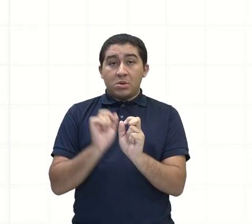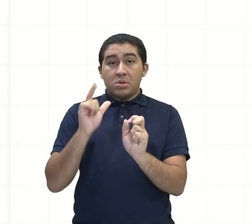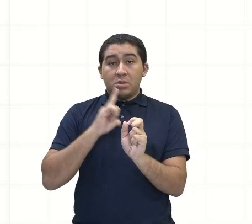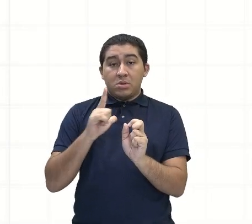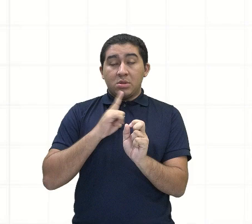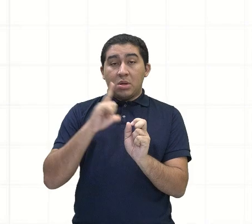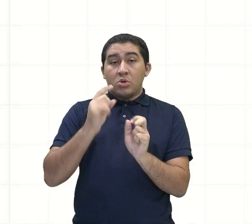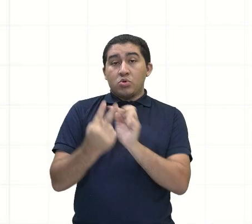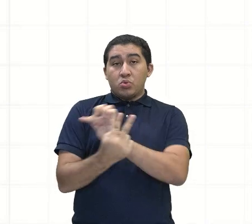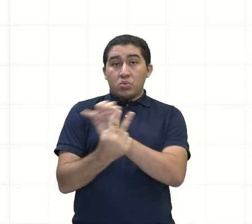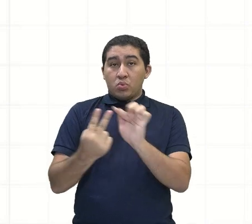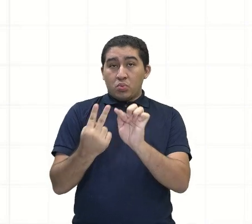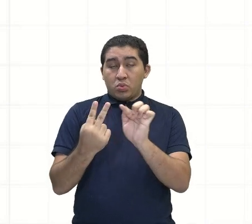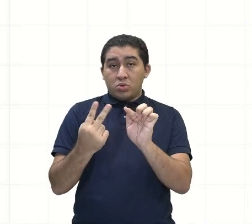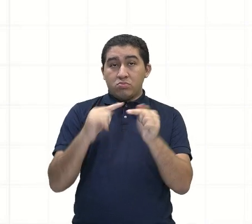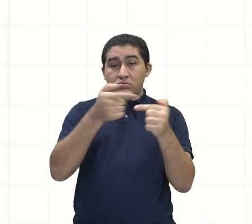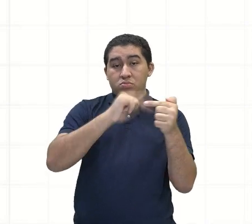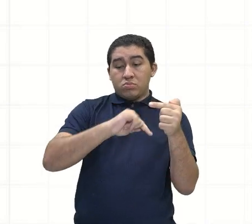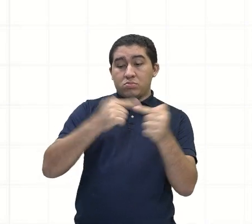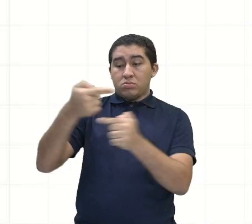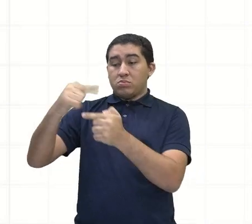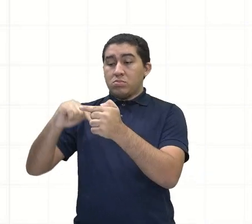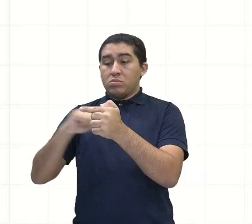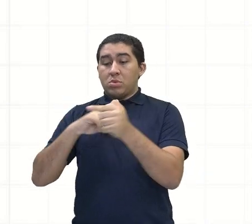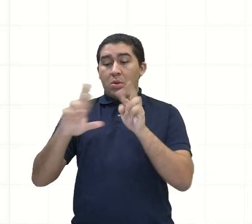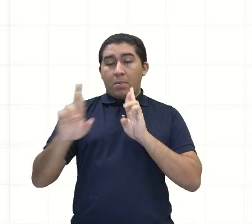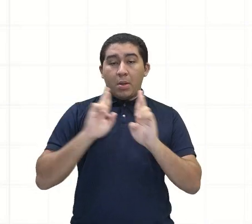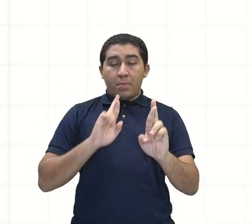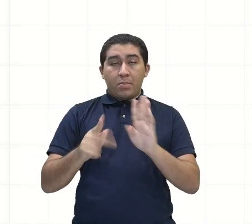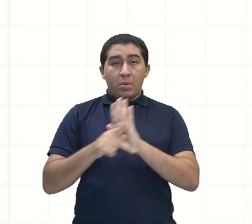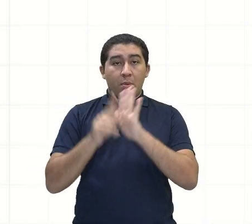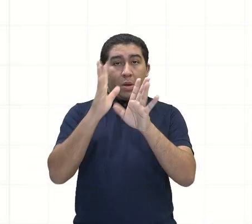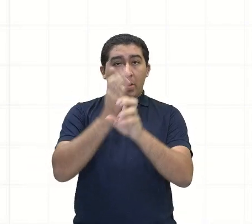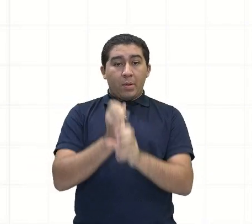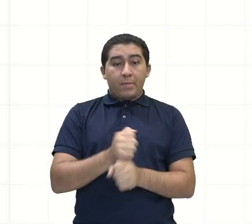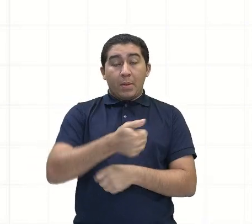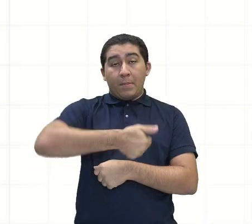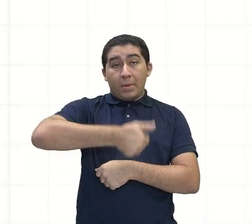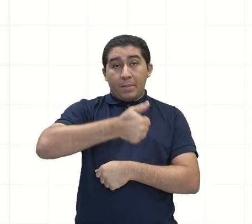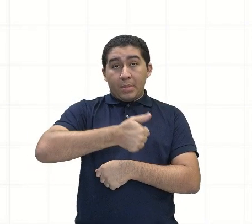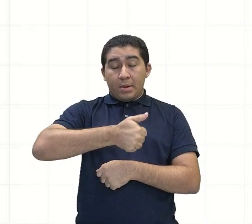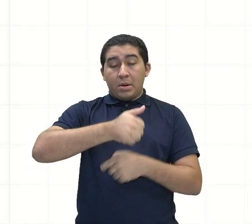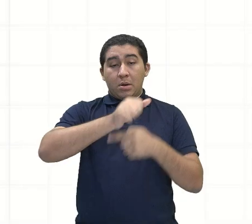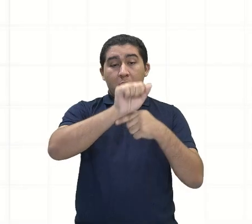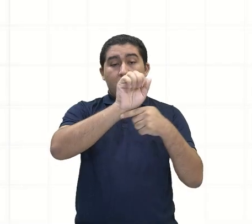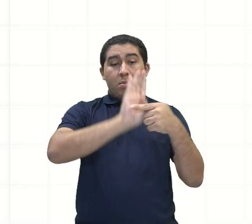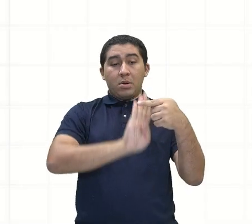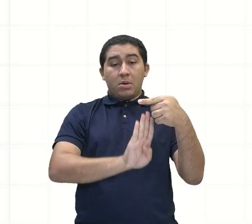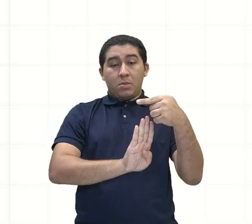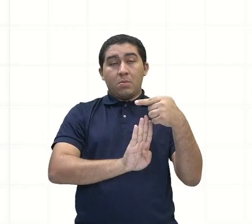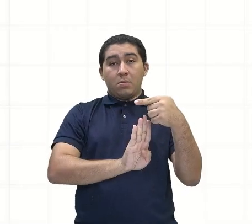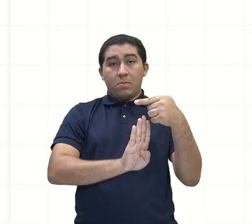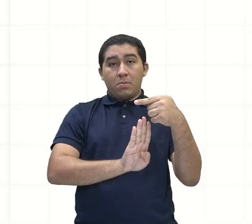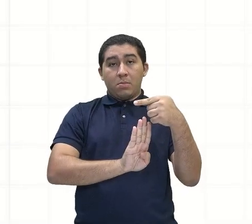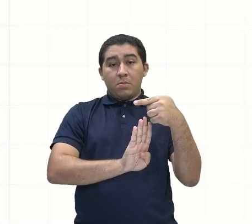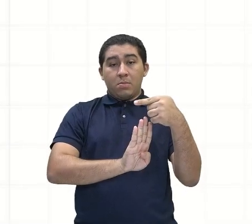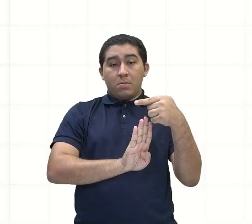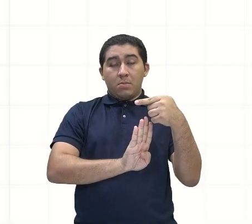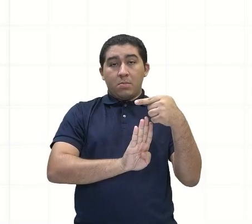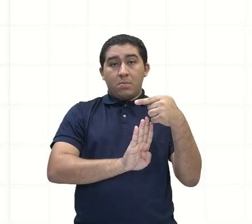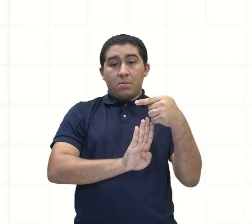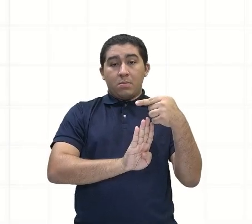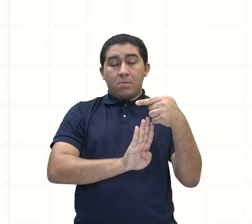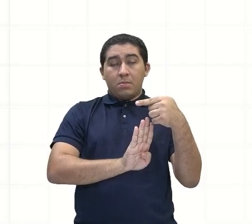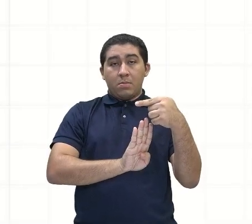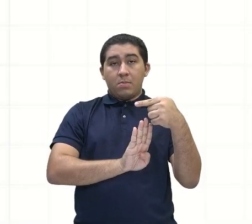duas razões, tá? Ó, eu tenho a primeira razão, que é A está para